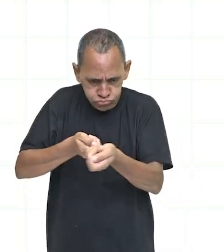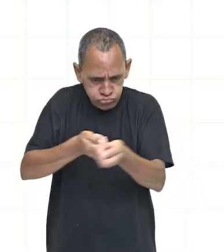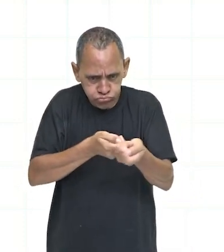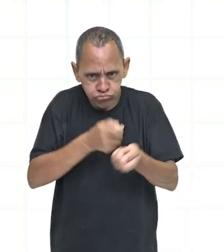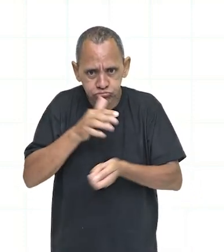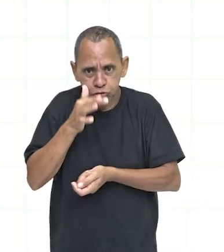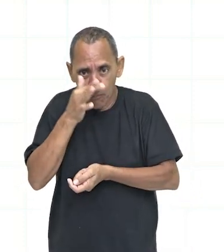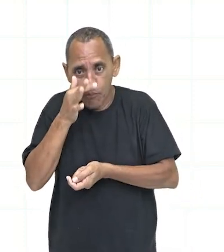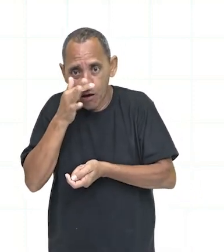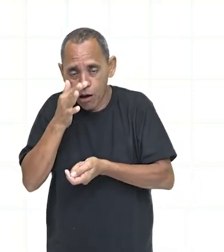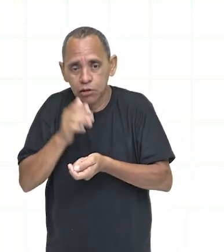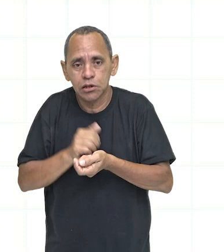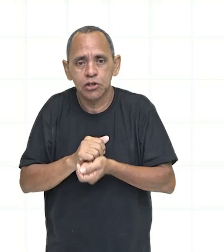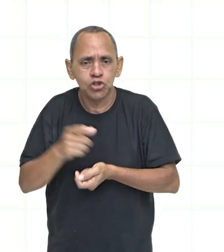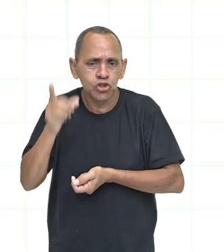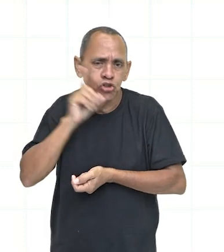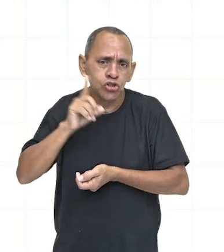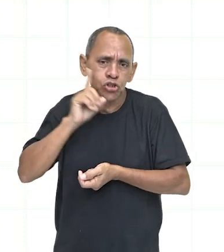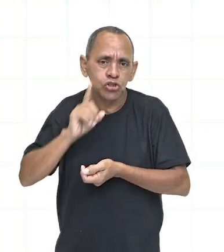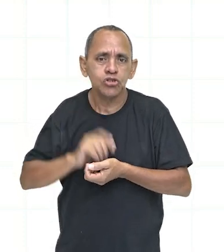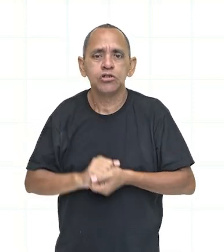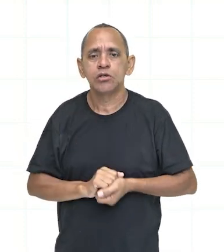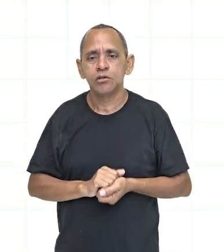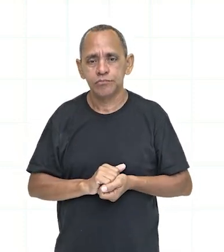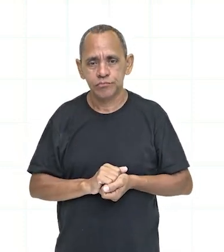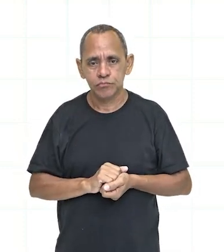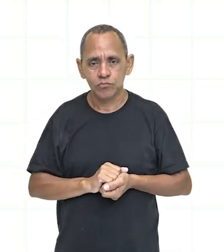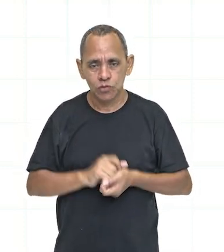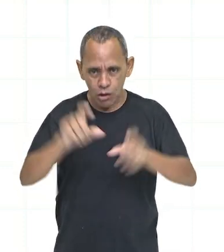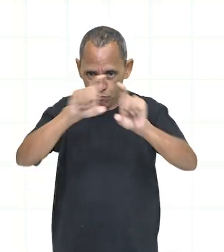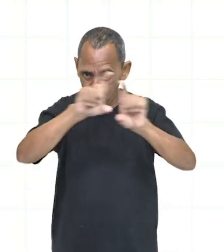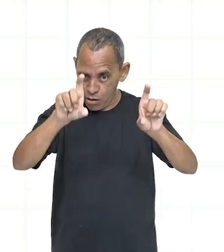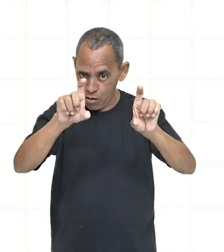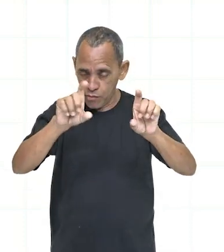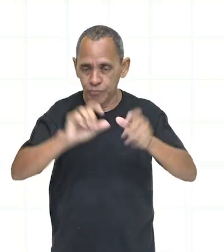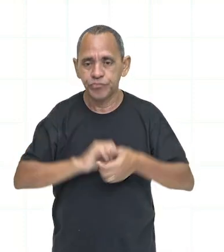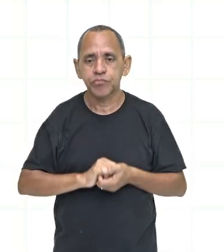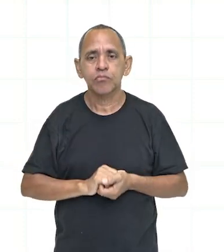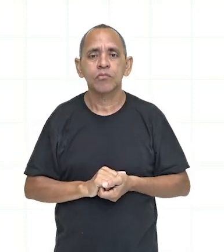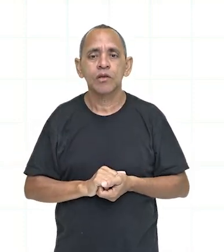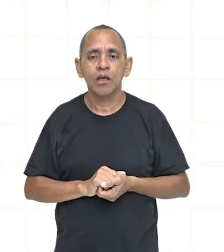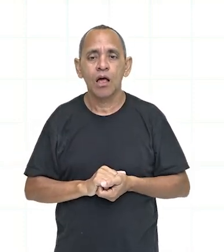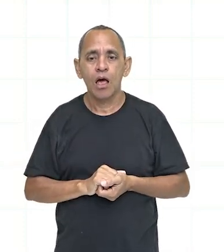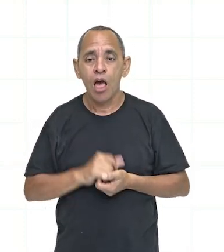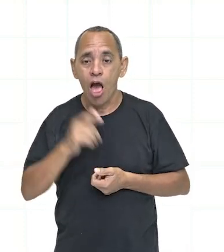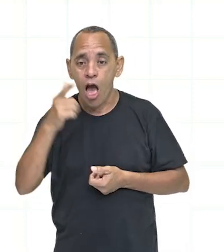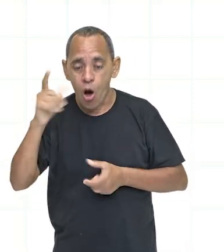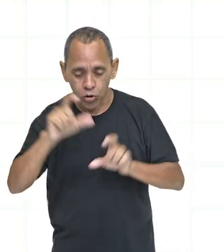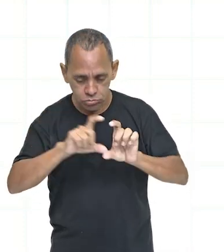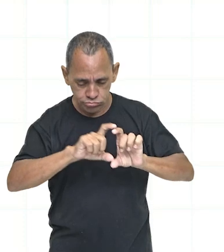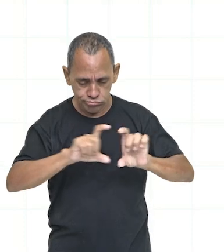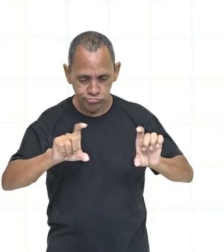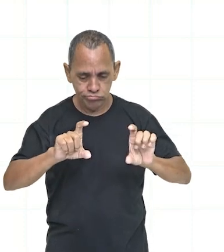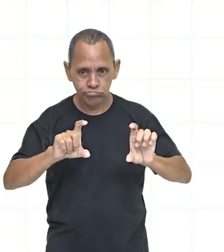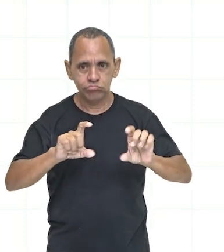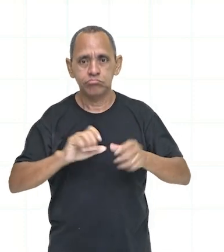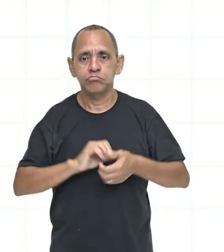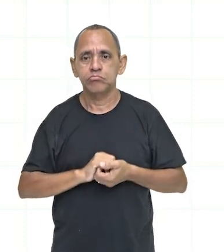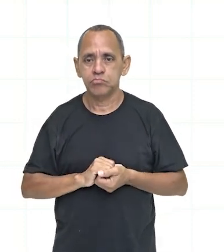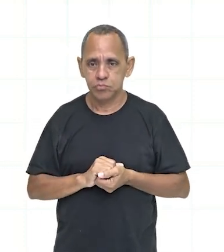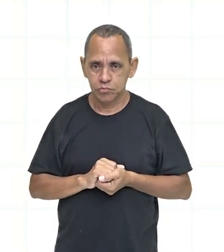no presente. A outra oração vai estar no futuro sempre e vai indicar uma consequência dessa primeira, mas